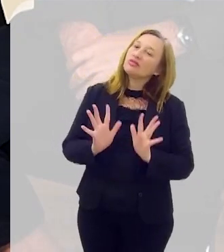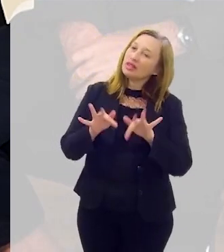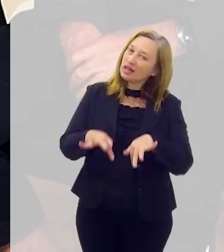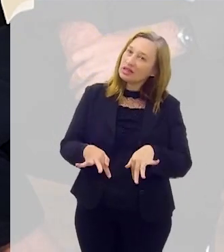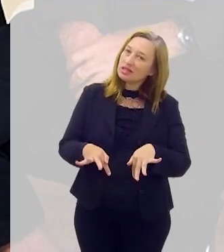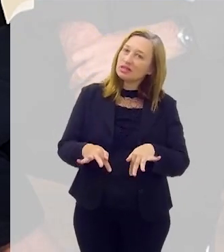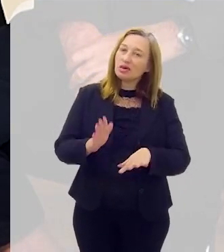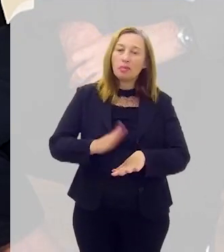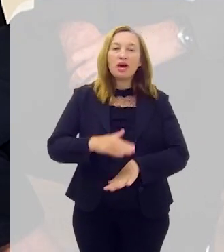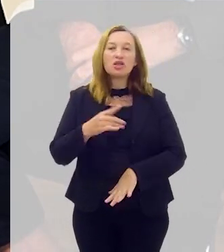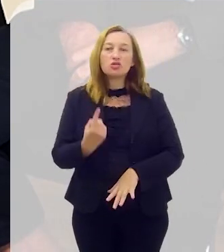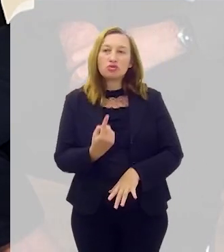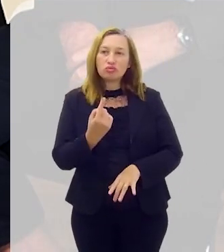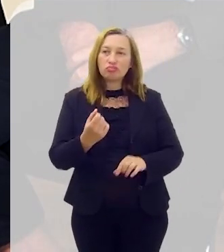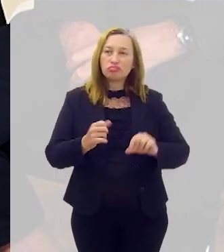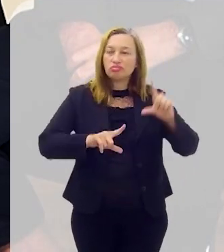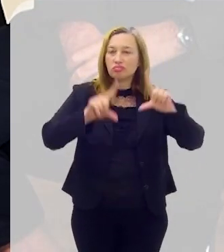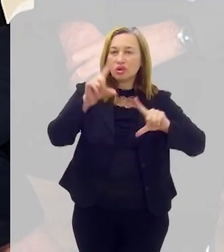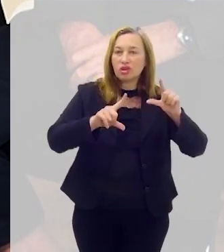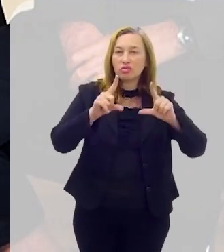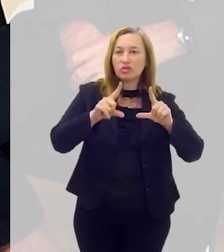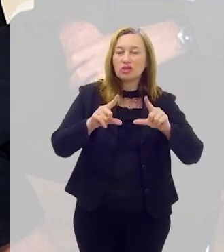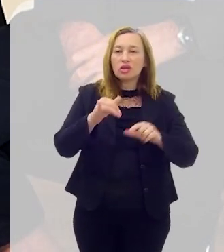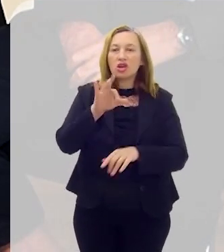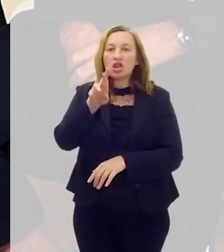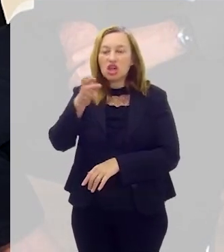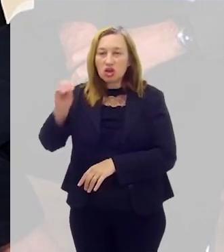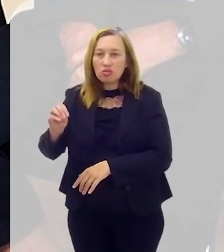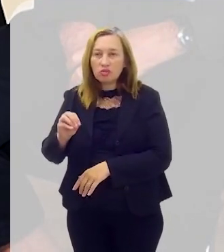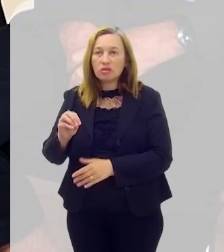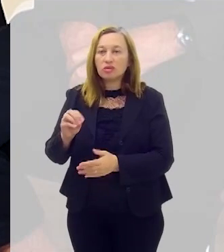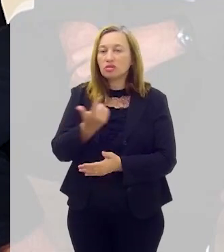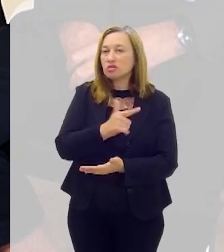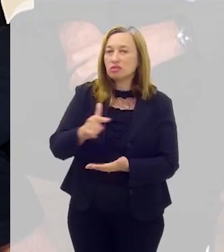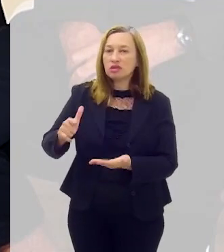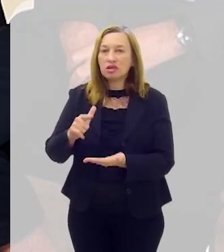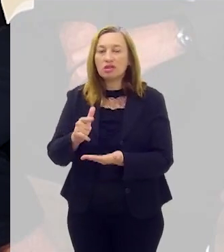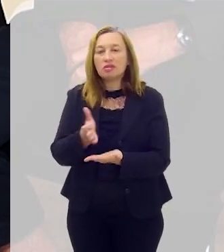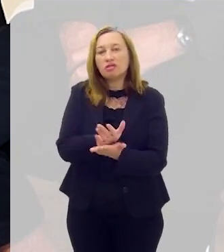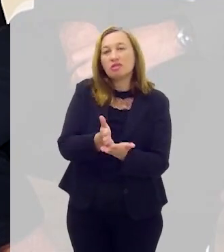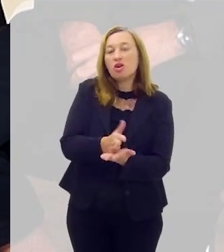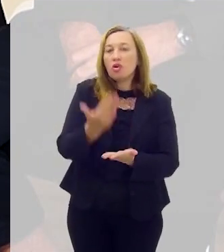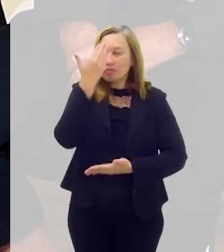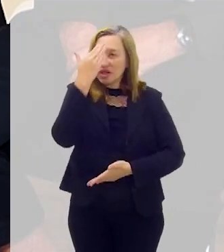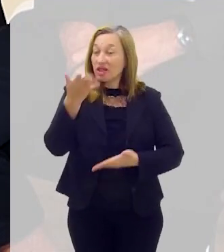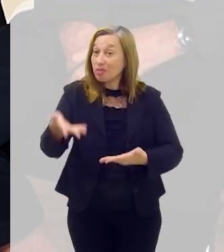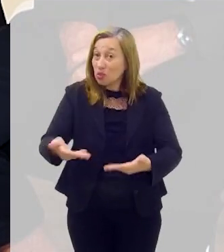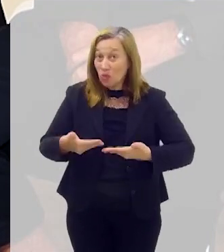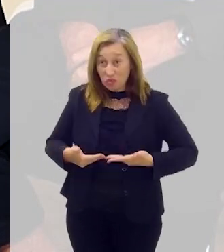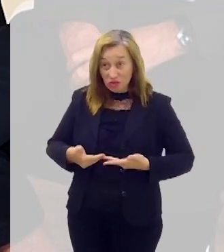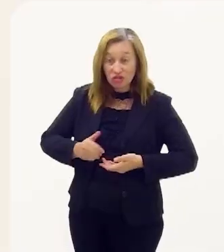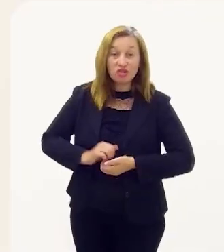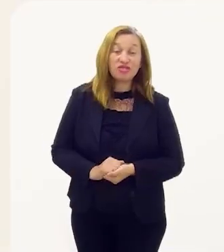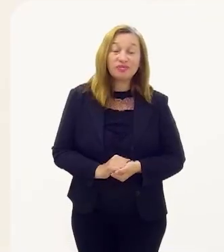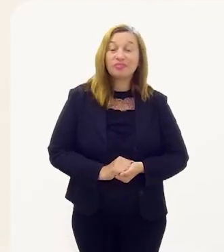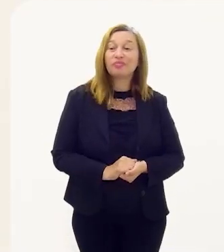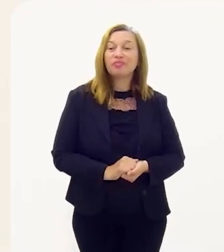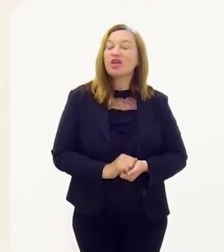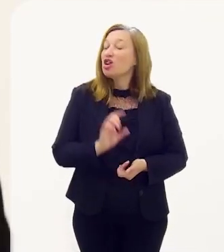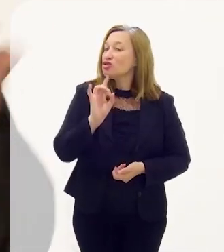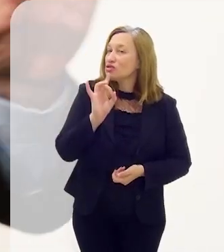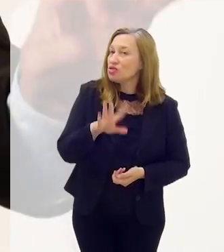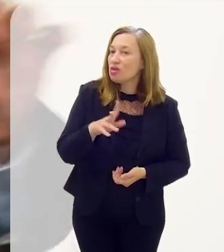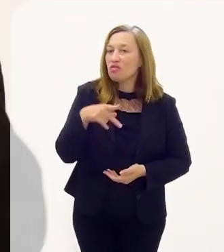gente vai encerrando mais um programa do nosso Rio Sem Fronteira. Doutor João? Bom, obrigado mais uma vez pelo convite.